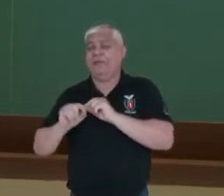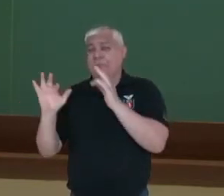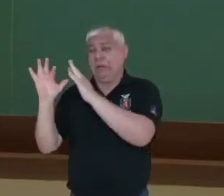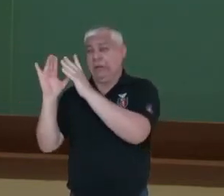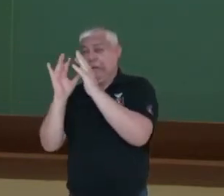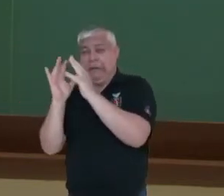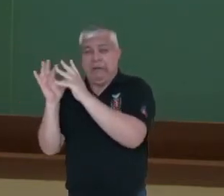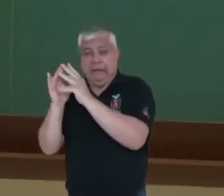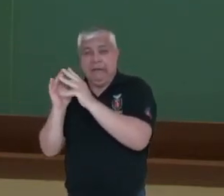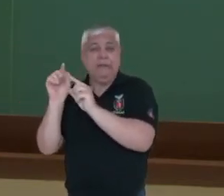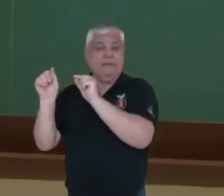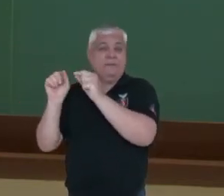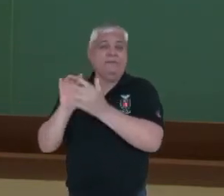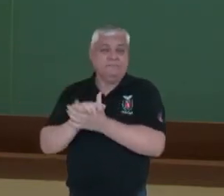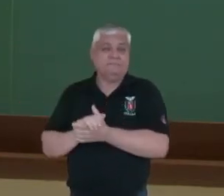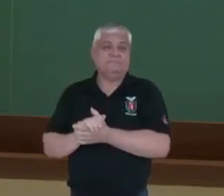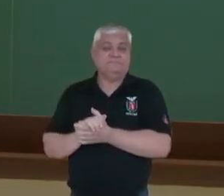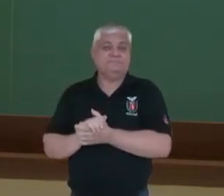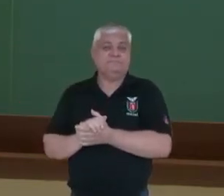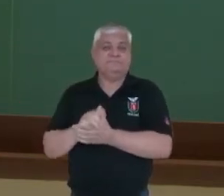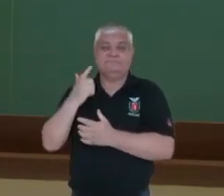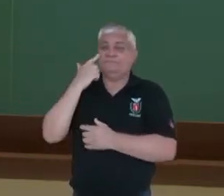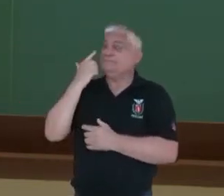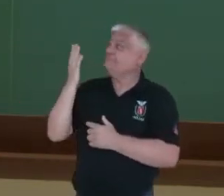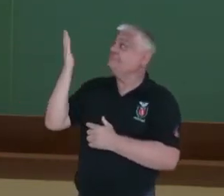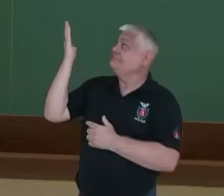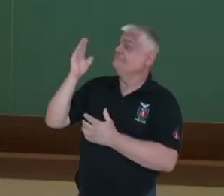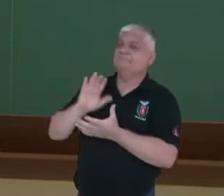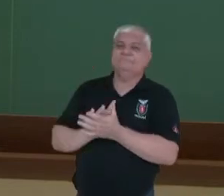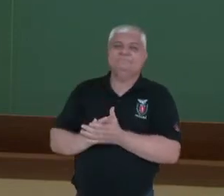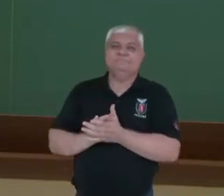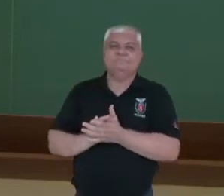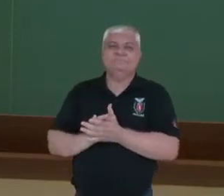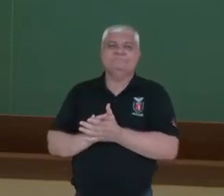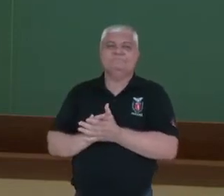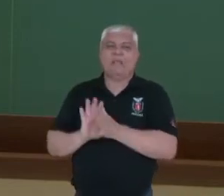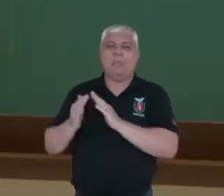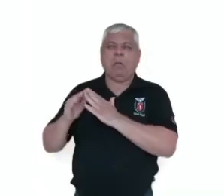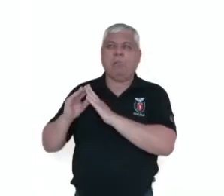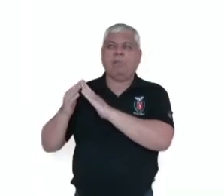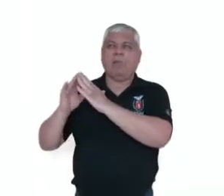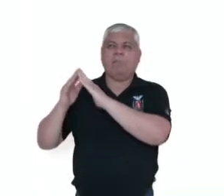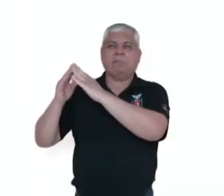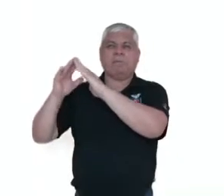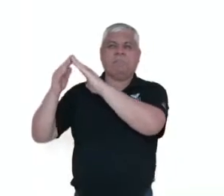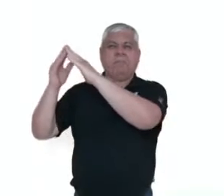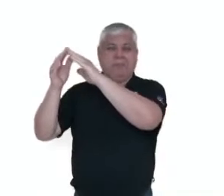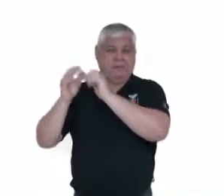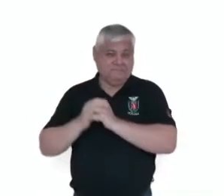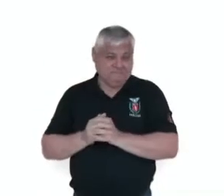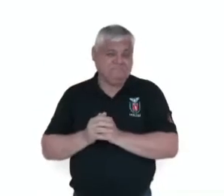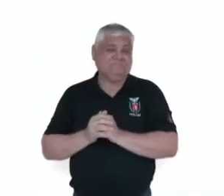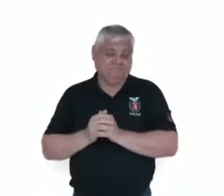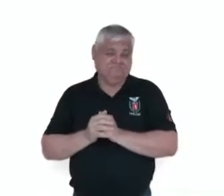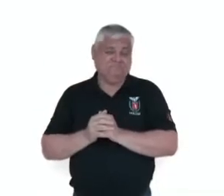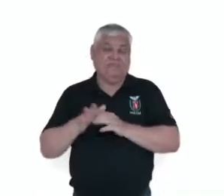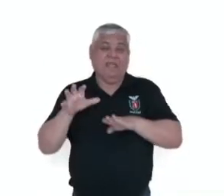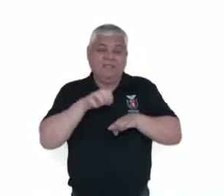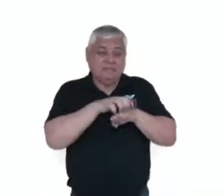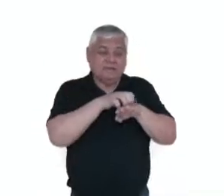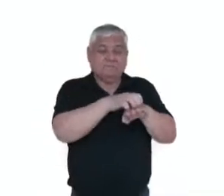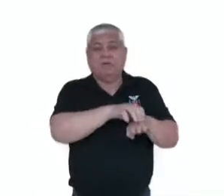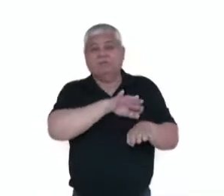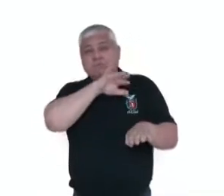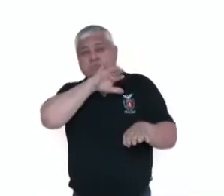concentração de população e de atividades econômicas. Como é o caso ali da dificuldade do transporte entre